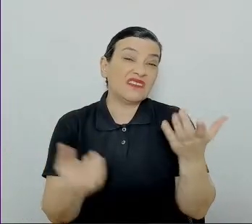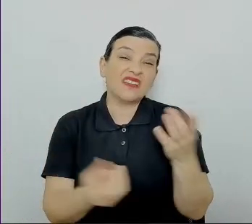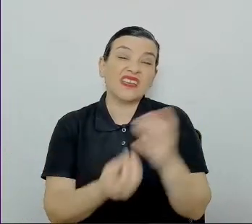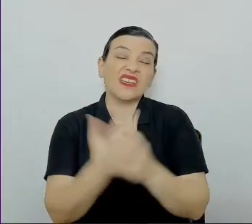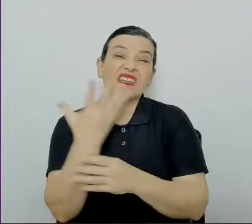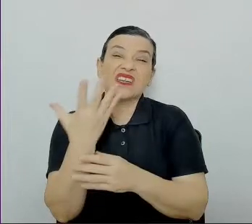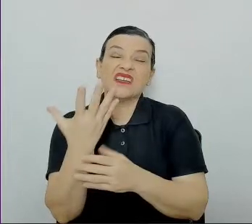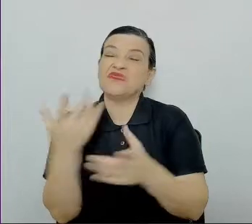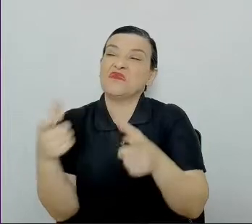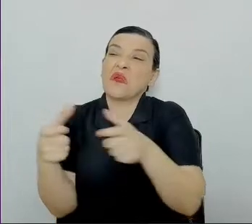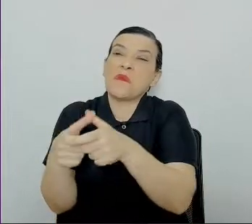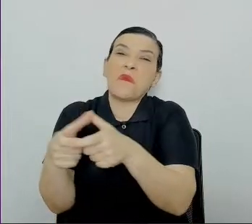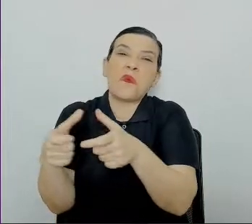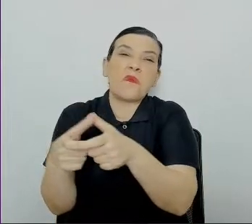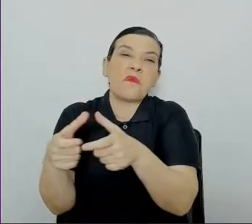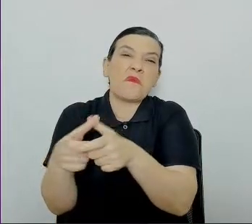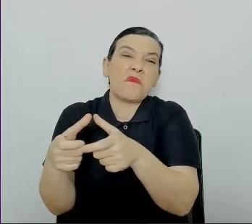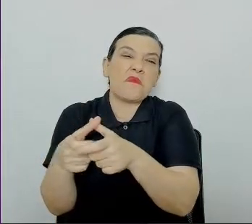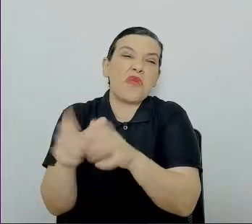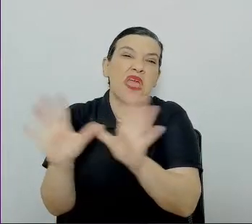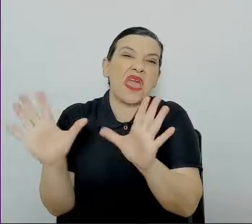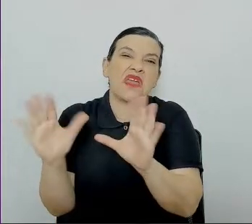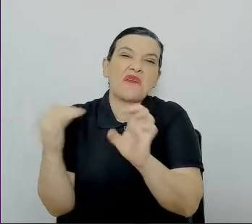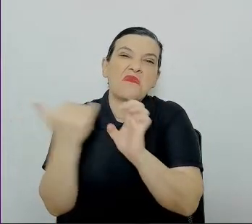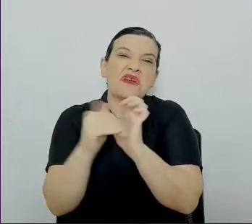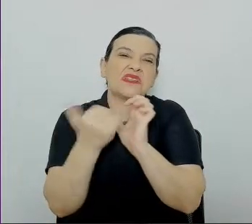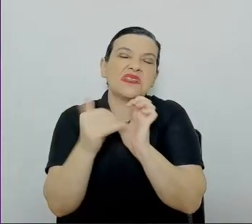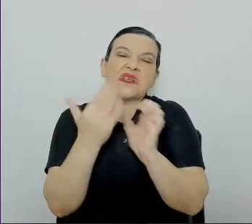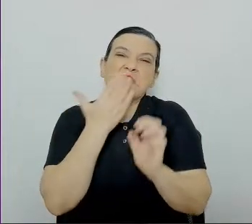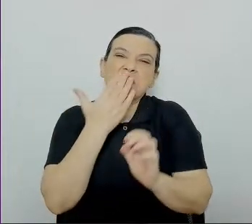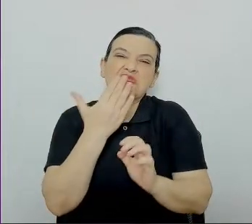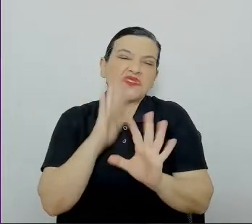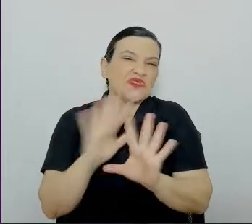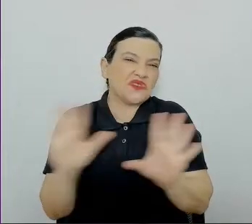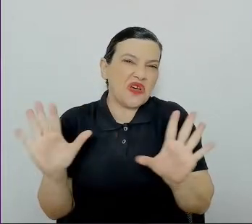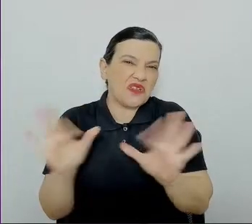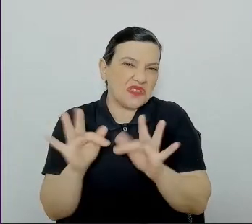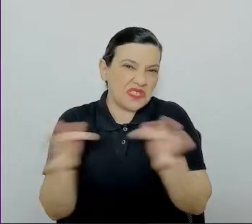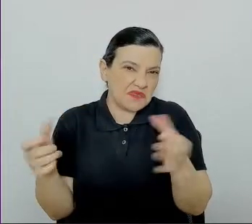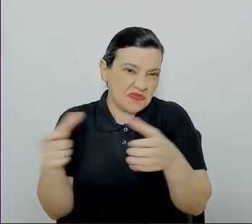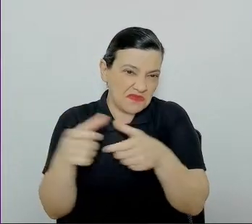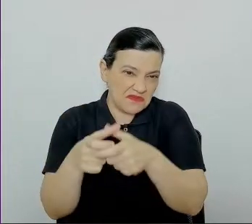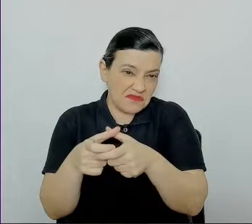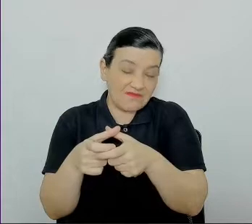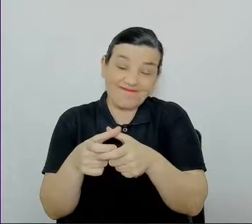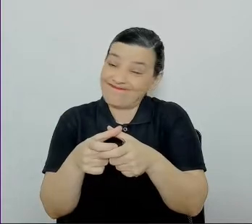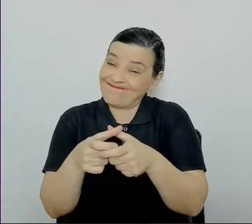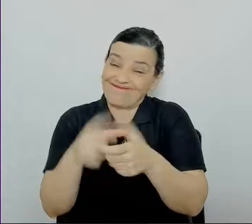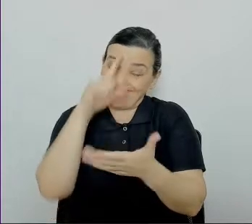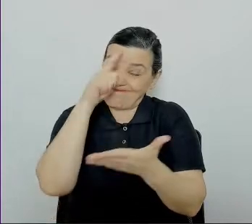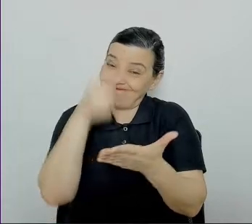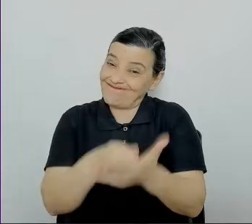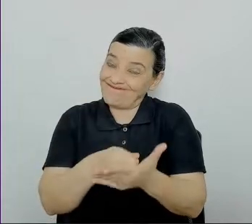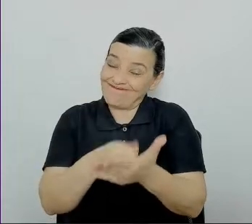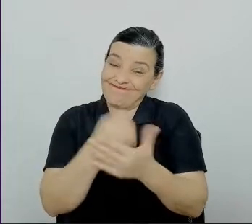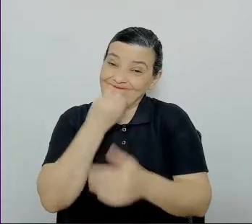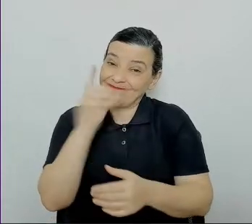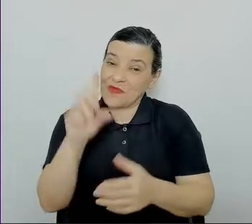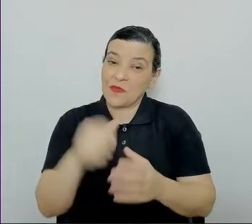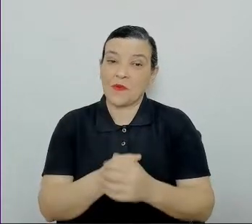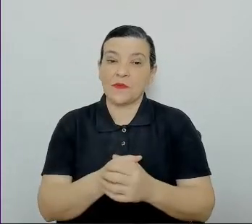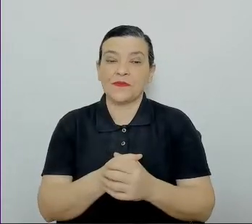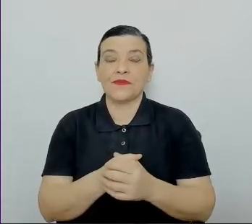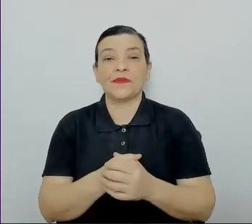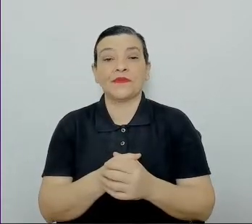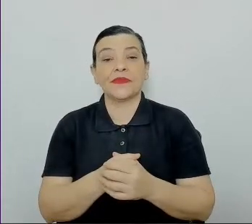cliente que está ali batendo, mandando e-mail e pedindo muito alguma coisa. Normalmente isso é uma má decisão. E qual é o objetivo?